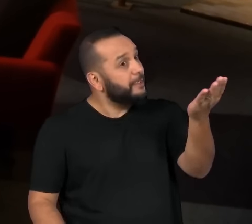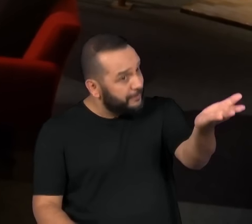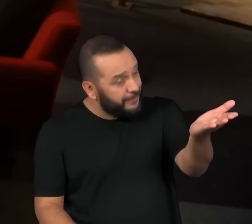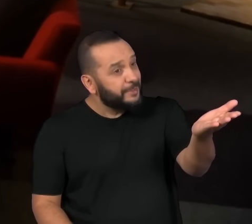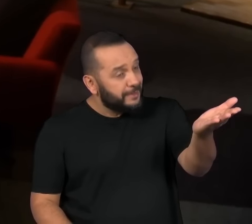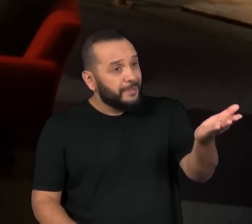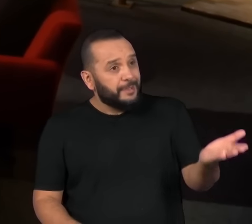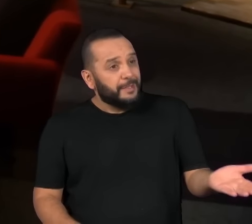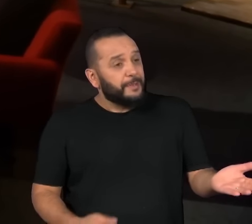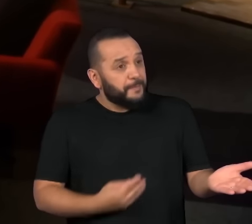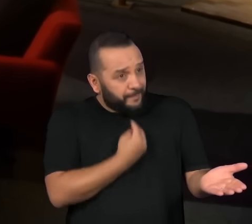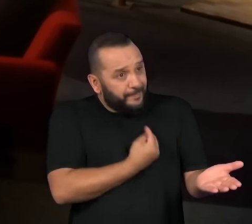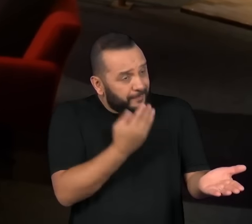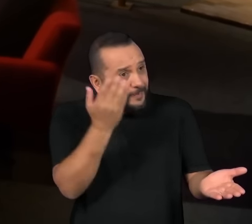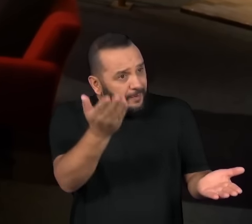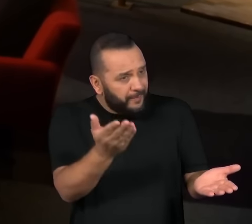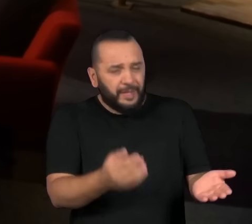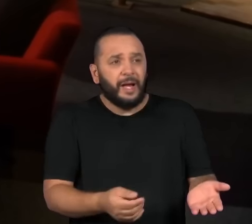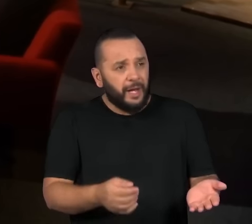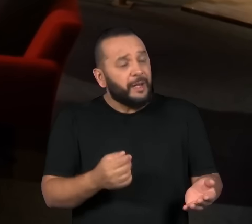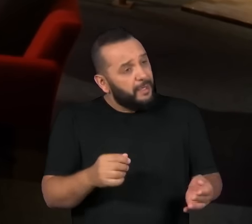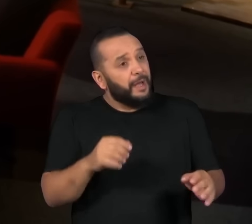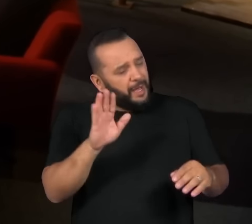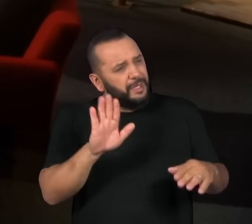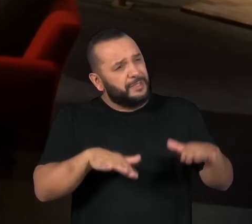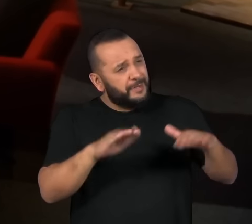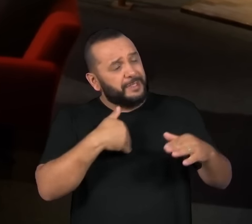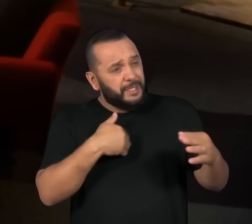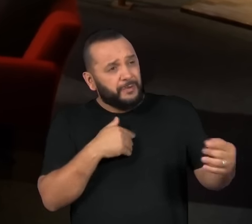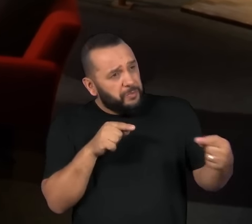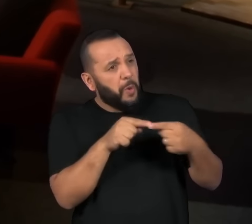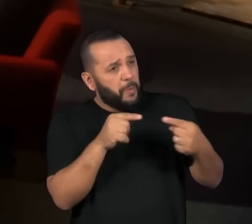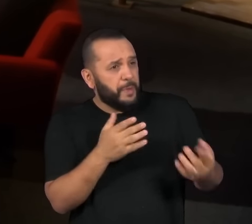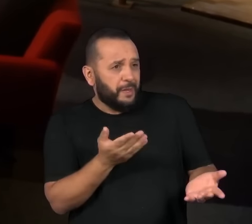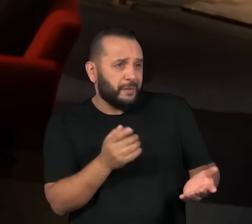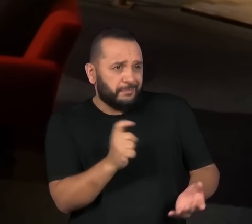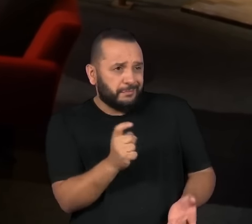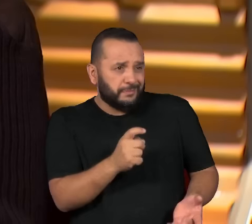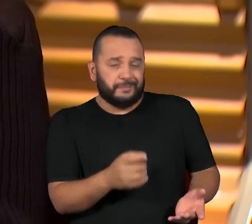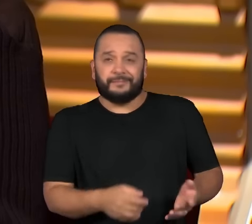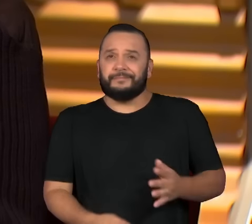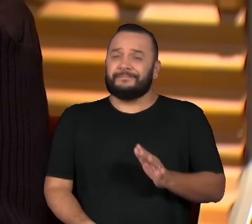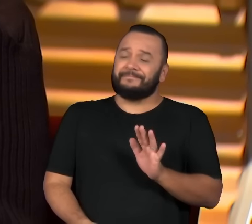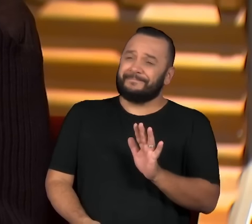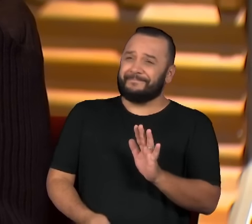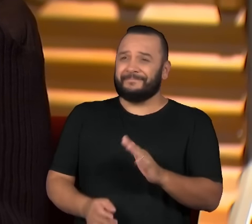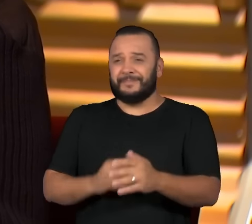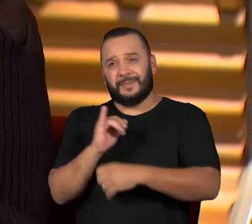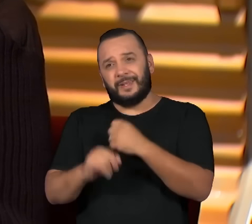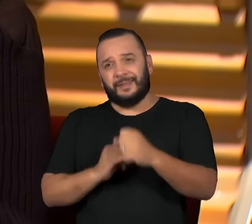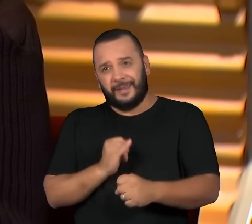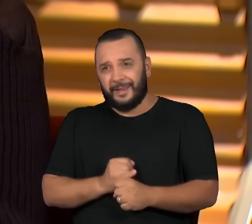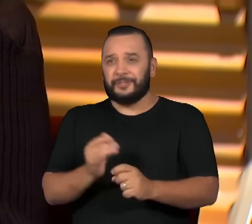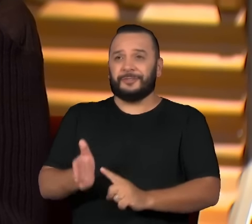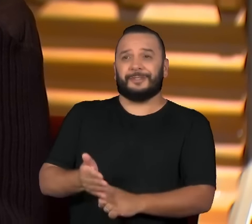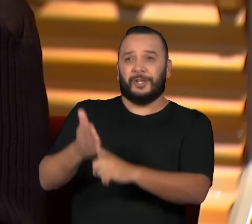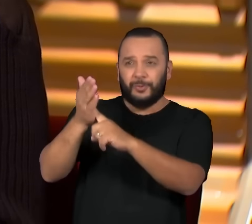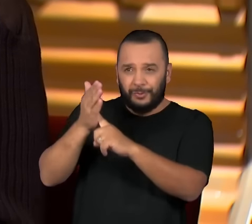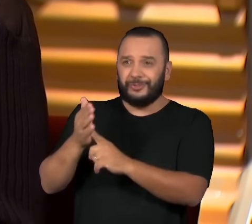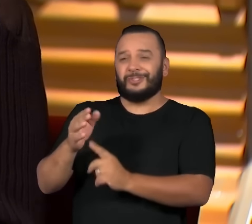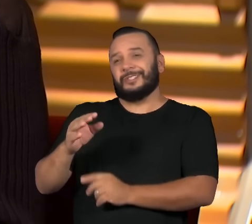lá, né? Todos nós, Sim. eu mesmo, de vez em quando eu me vejo no TikTok sem estar lá, Exato. né? Mas assim, a internet, a tecnologia e